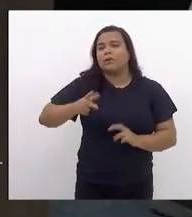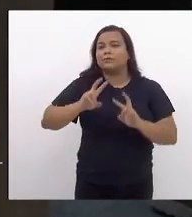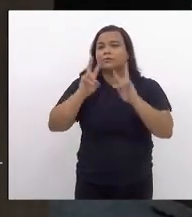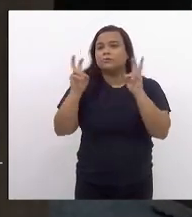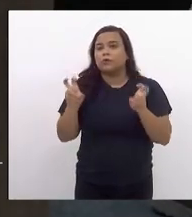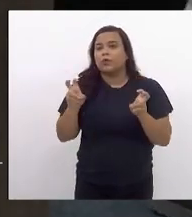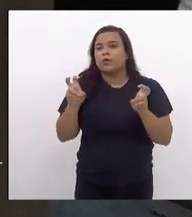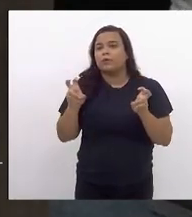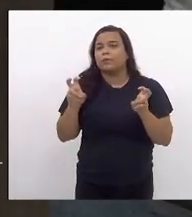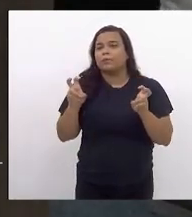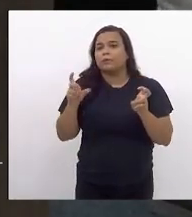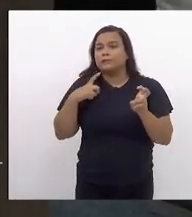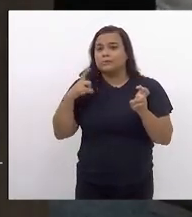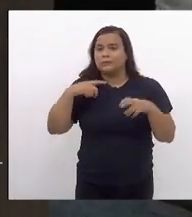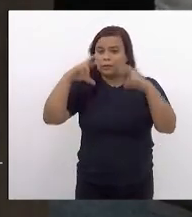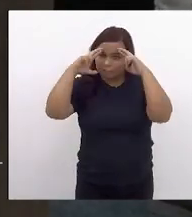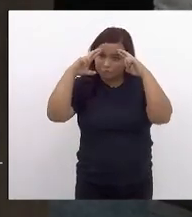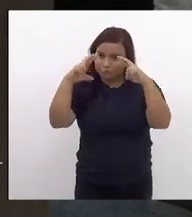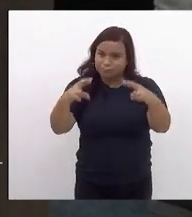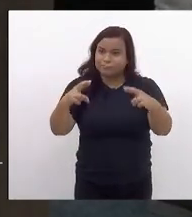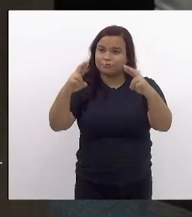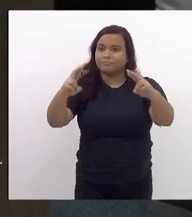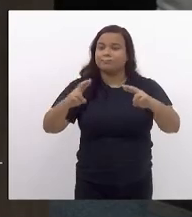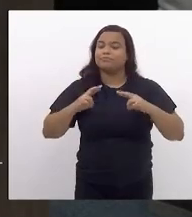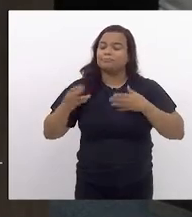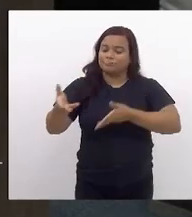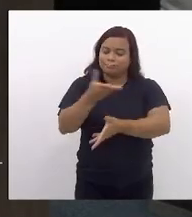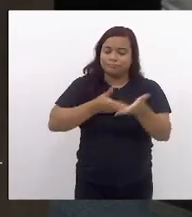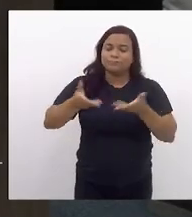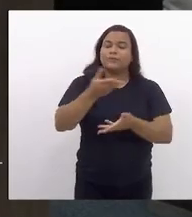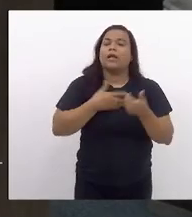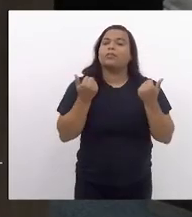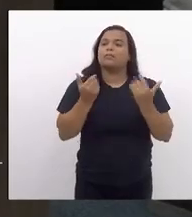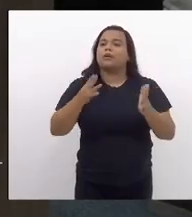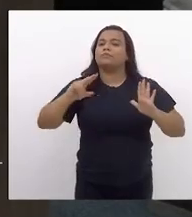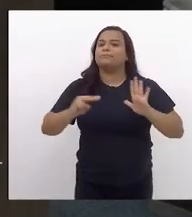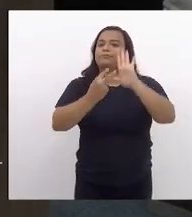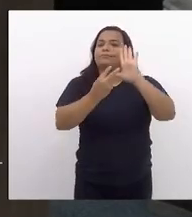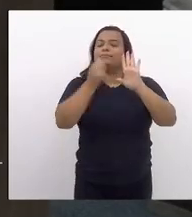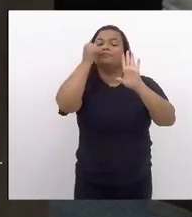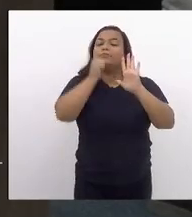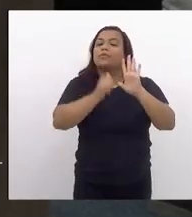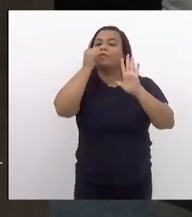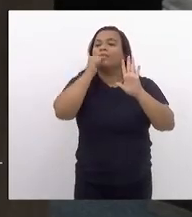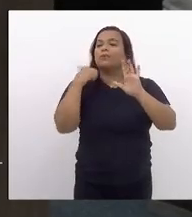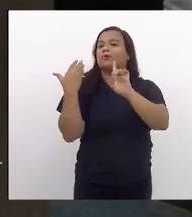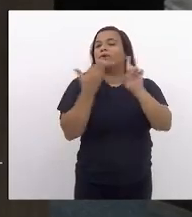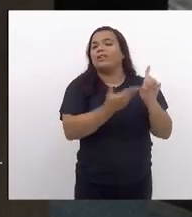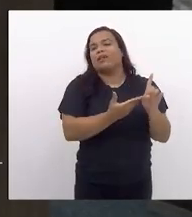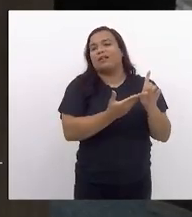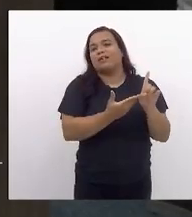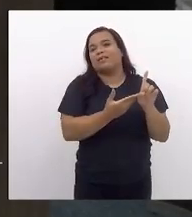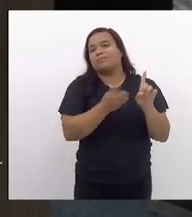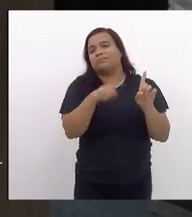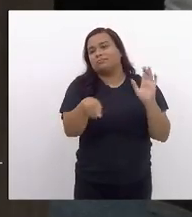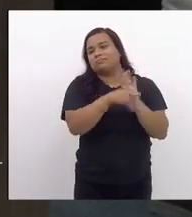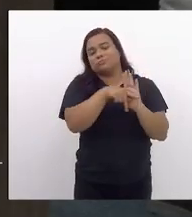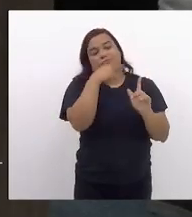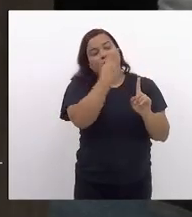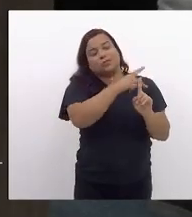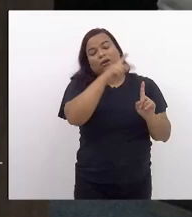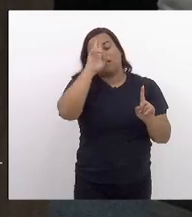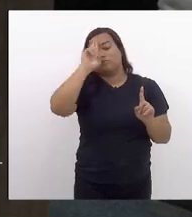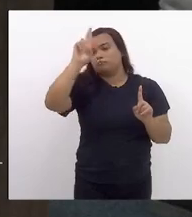essa respeitabilidade é também reconhecendo essa mulher enquanto sujeito da sua própria história, da sua